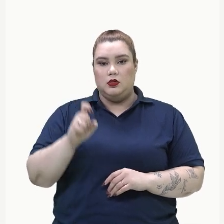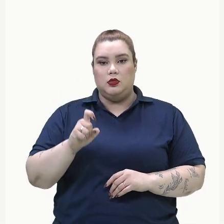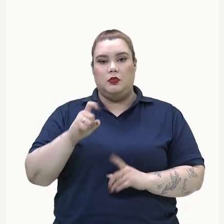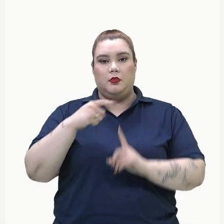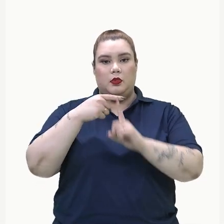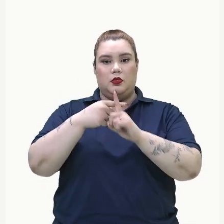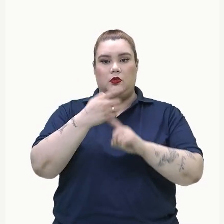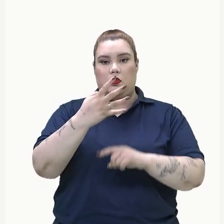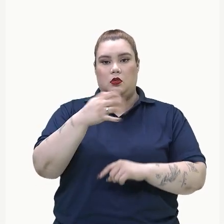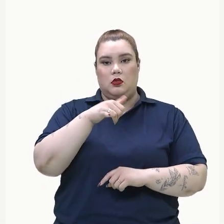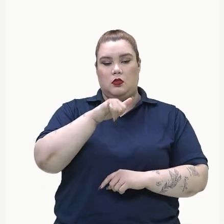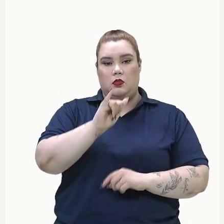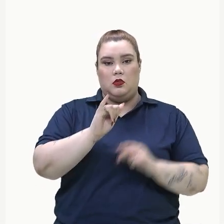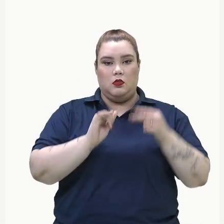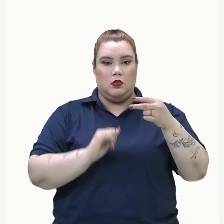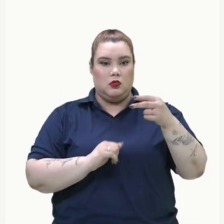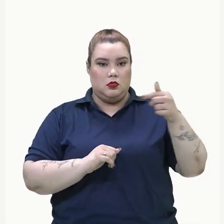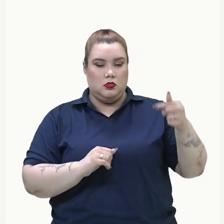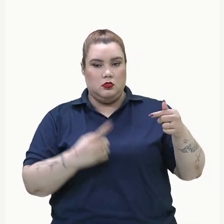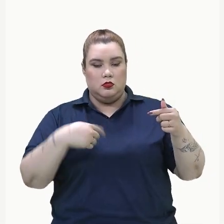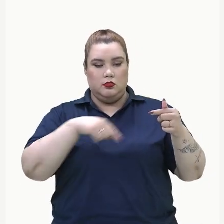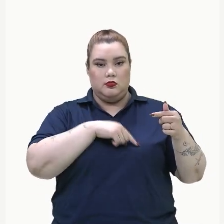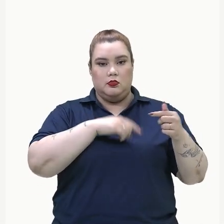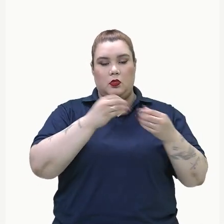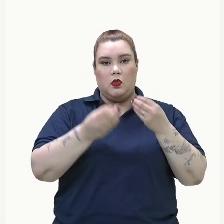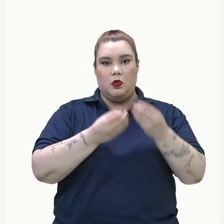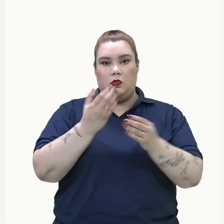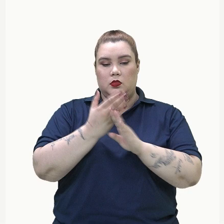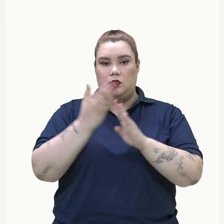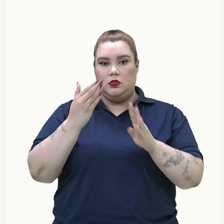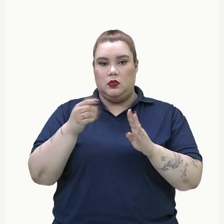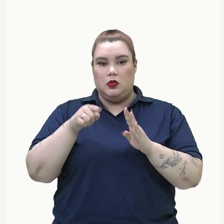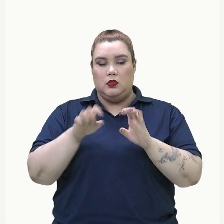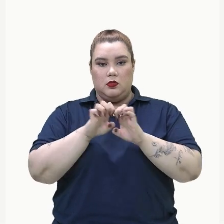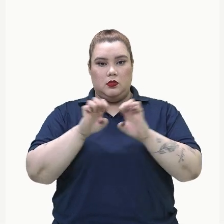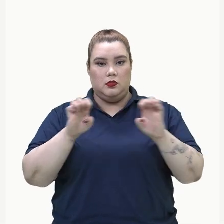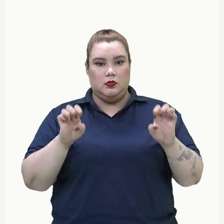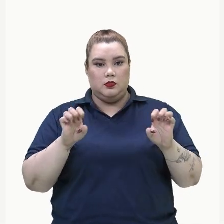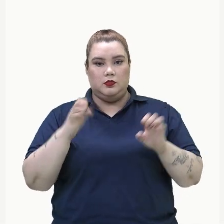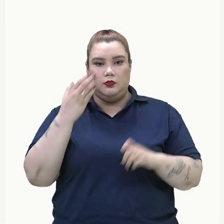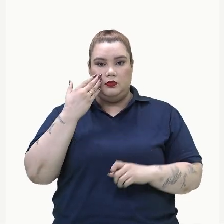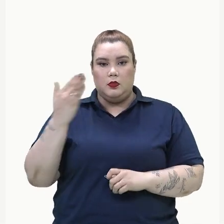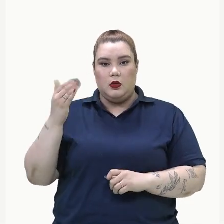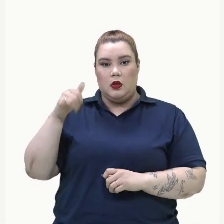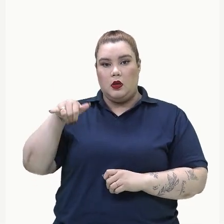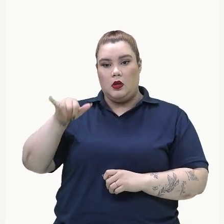7. O formato que nós vamos buscar para a equação reduzida é esse aqui, ó, y